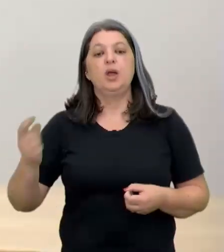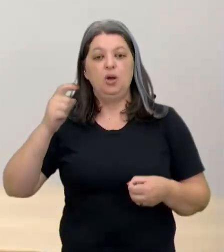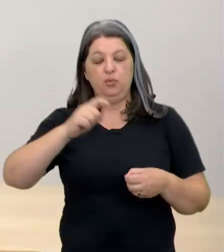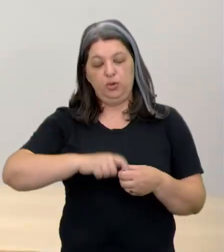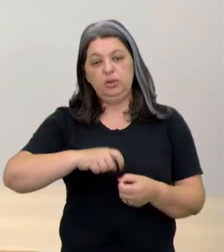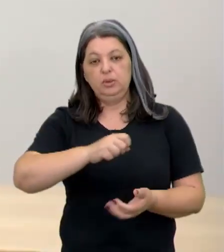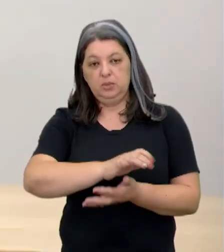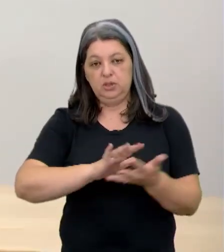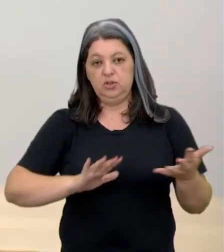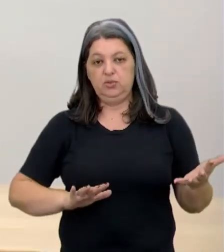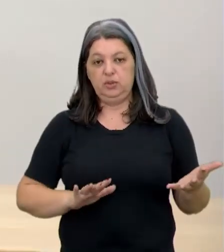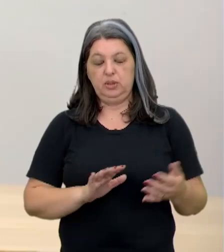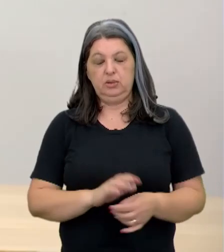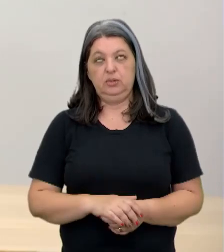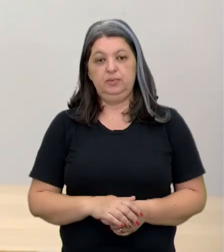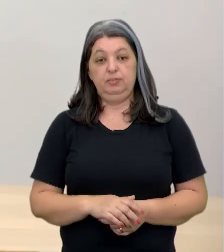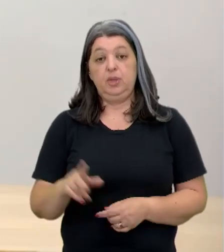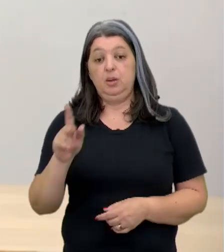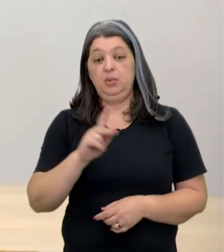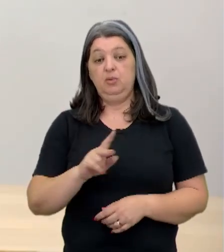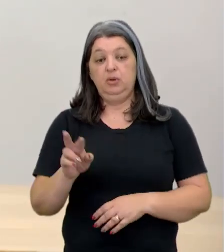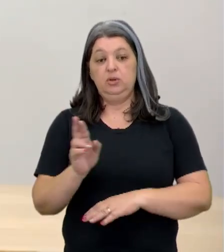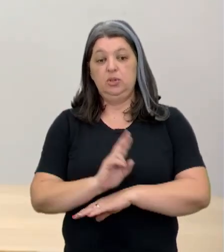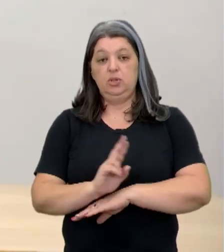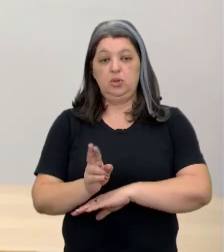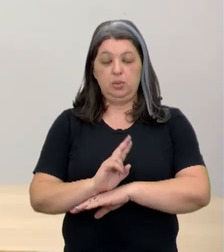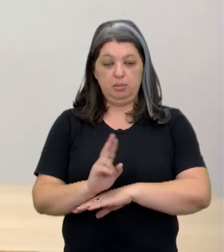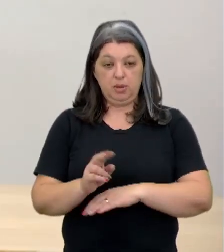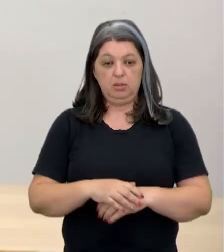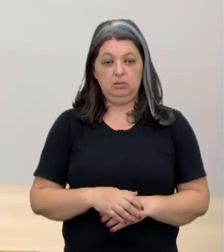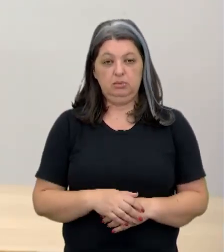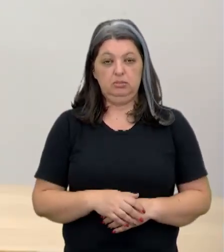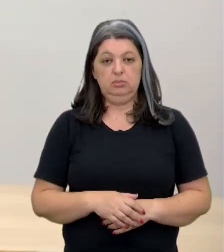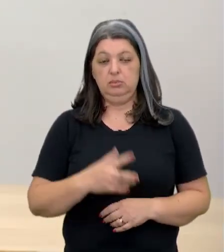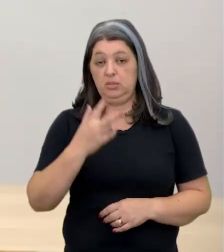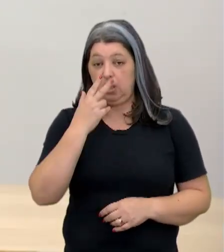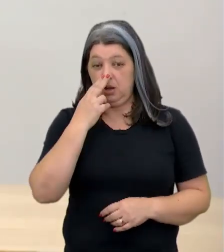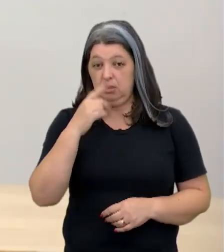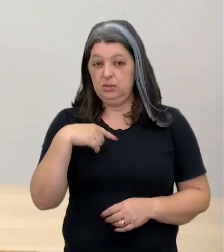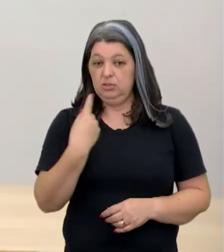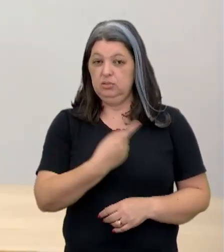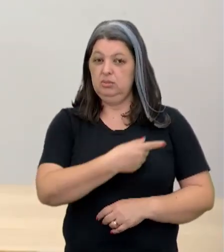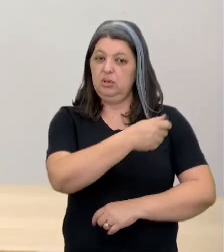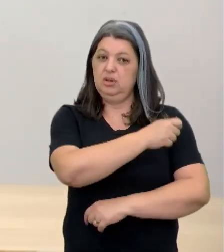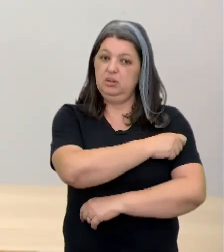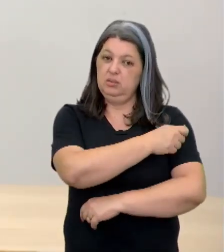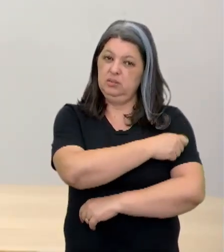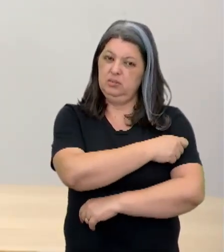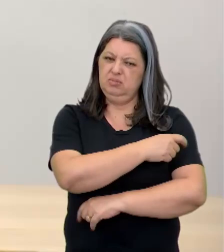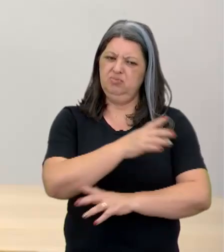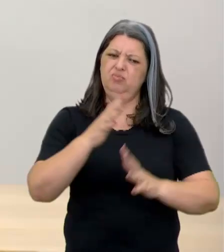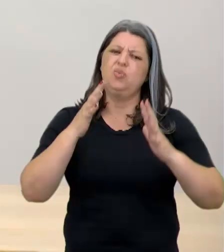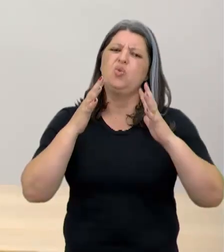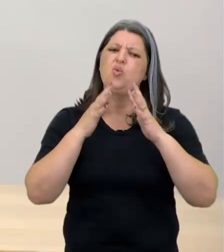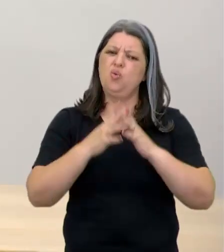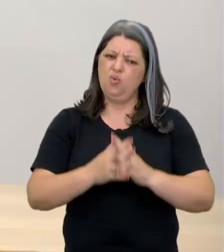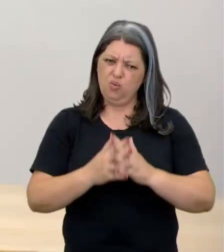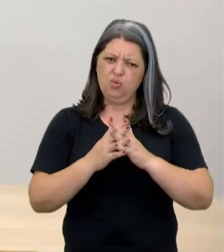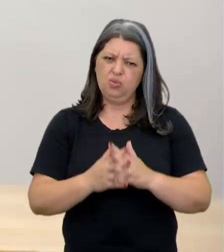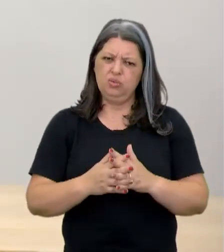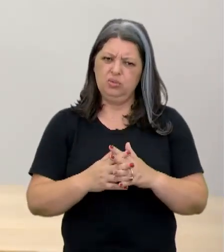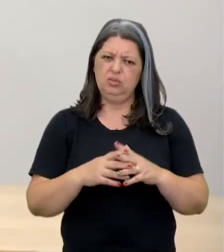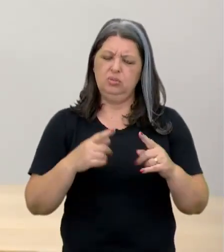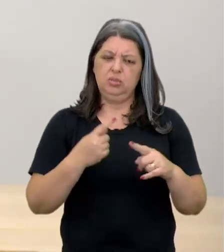voltamos à atividade. Professora Roberta, nesse caso aqui, eu acho que os nossos alunos estão um pouco confusos, porque nós não